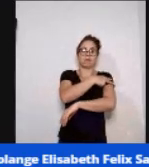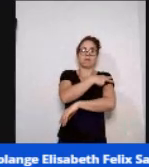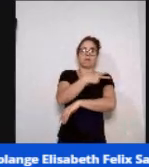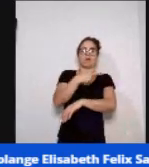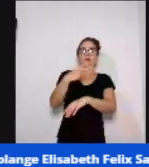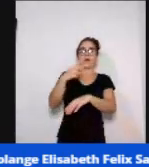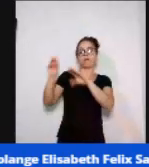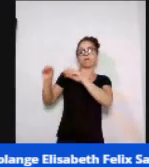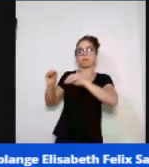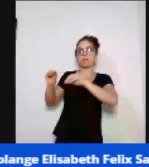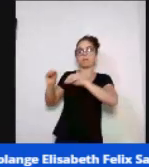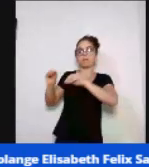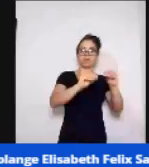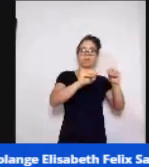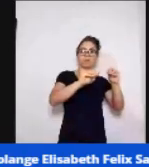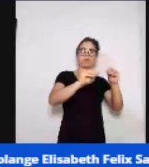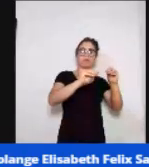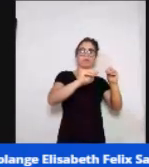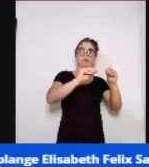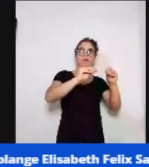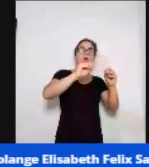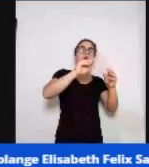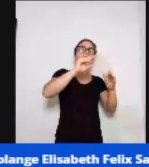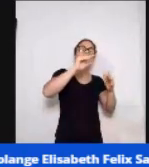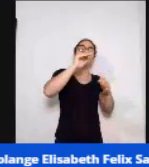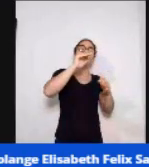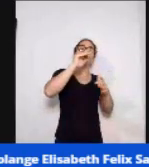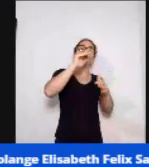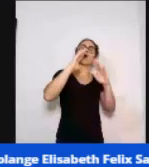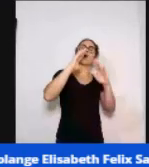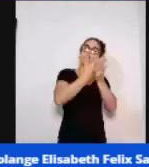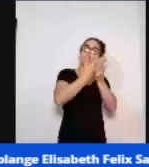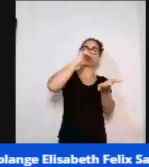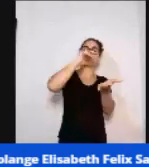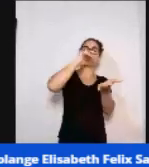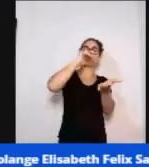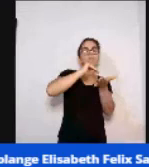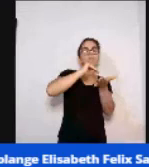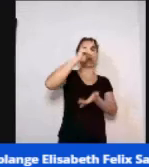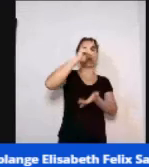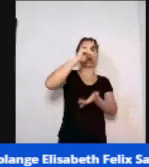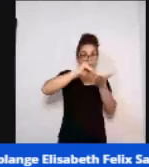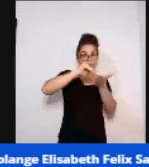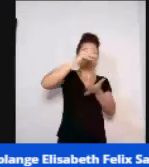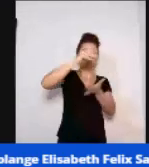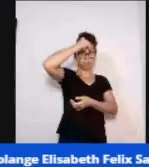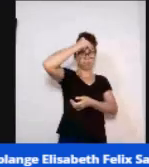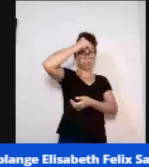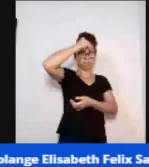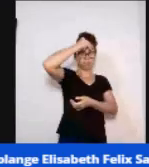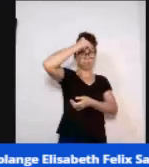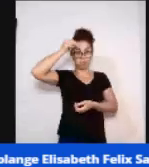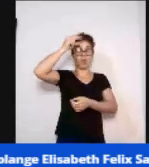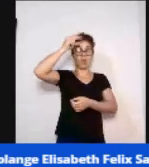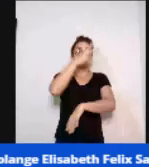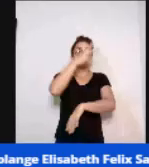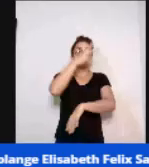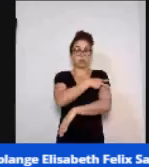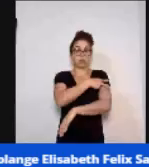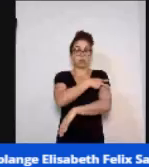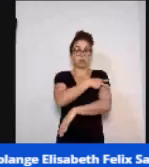município. E eu peguei esse menino no 2º ano, sem saber ler e escrever. E ele era paralítico